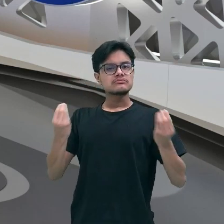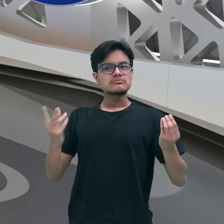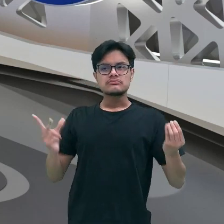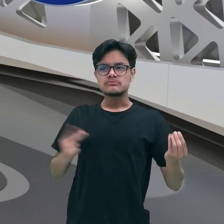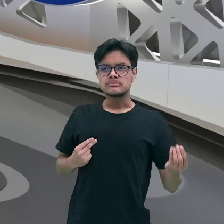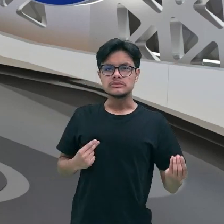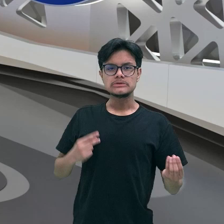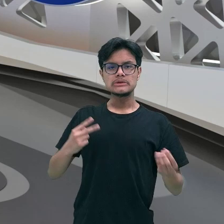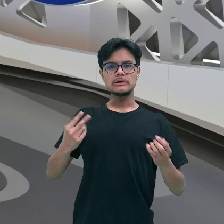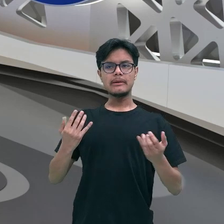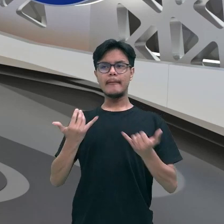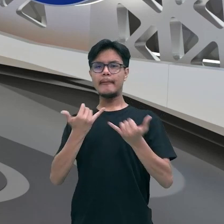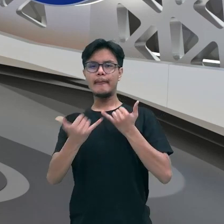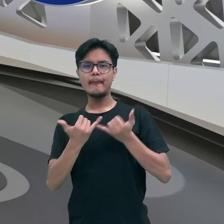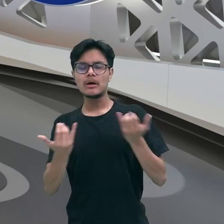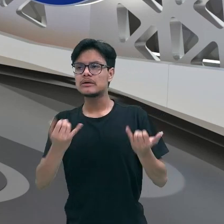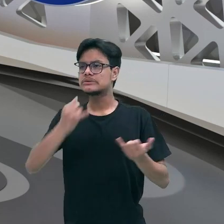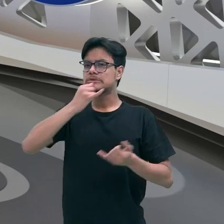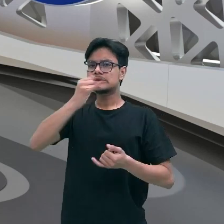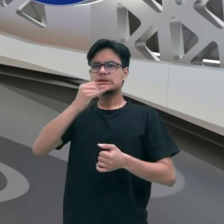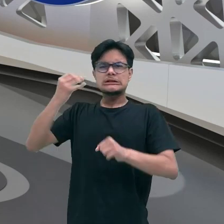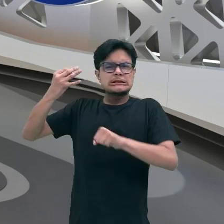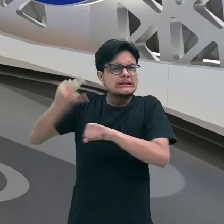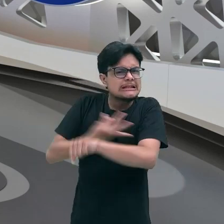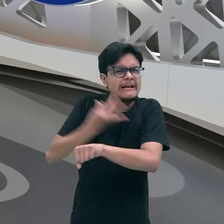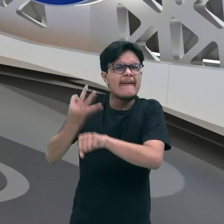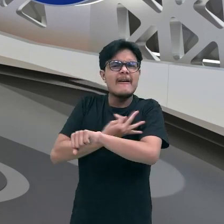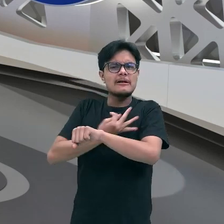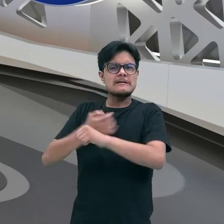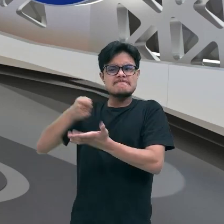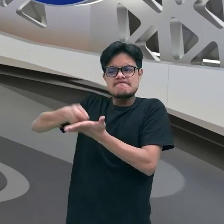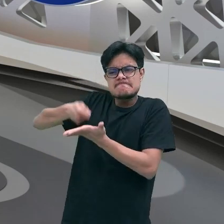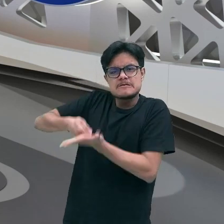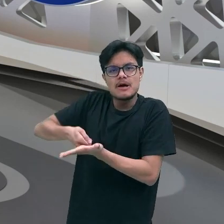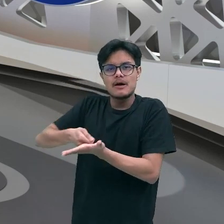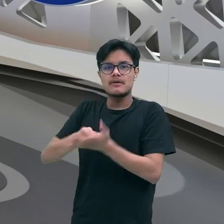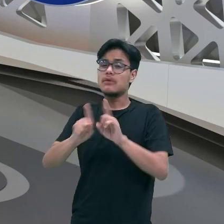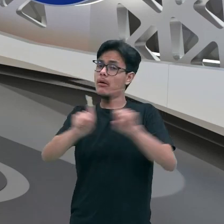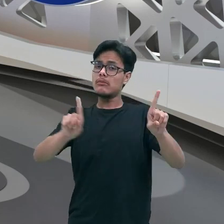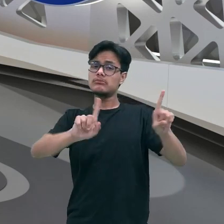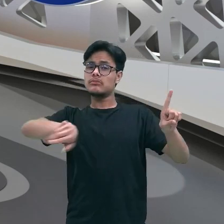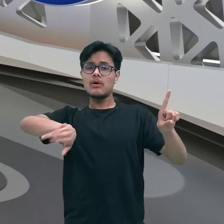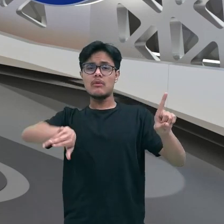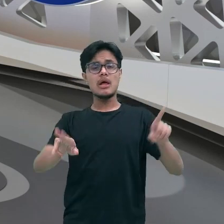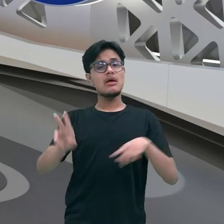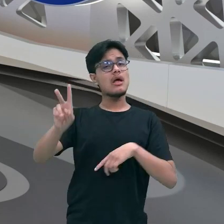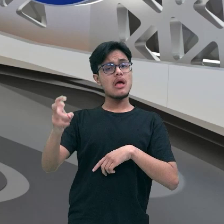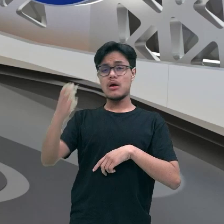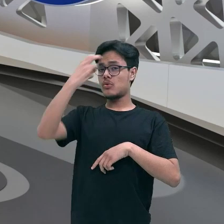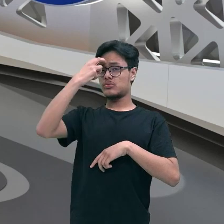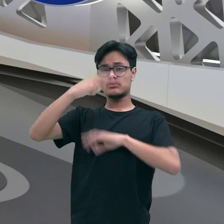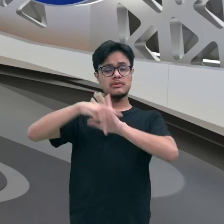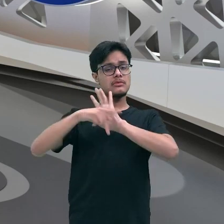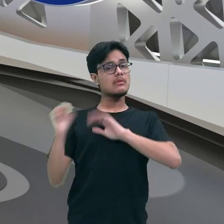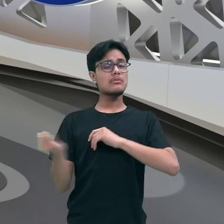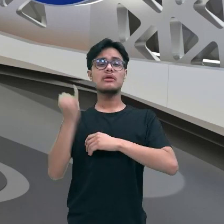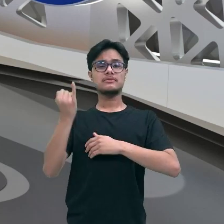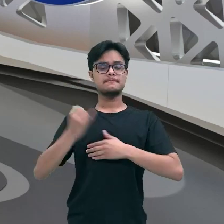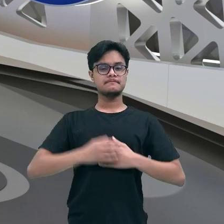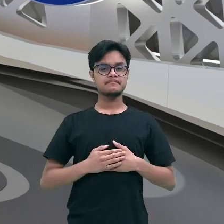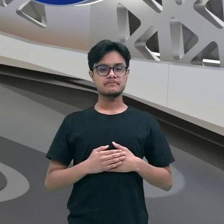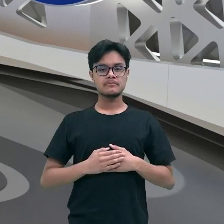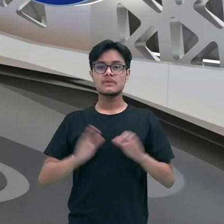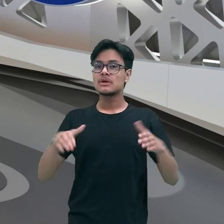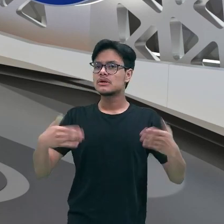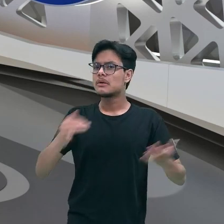até crueldade, né? Não, isso é cultural. Para eles é muito importante isso. Exatamente. E uma vez não